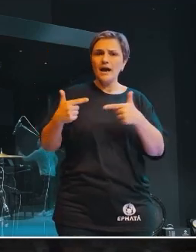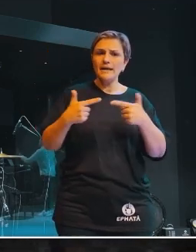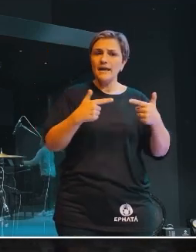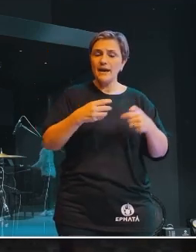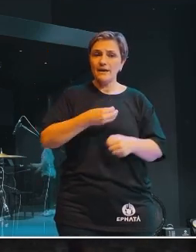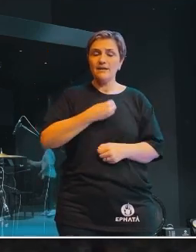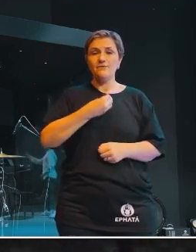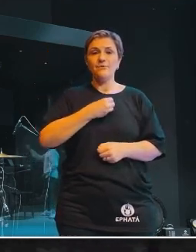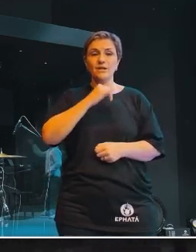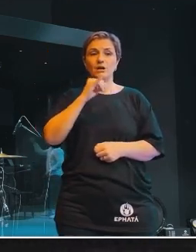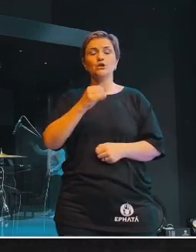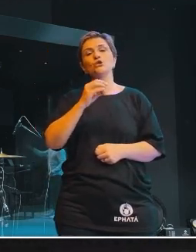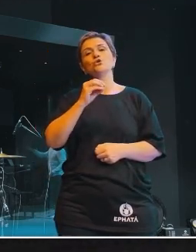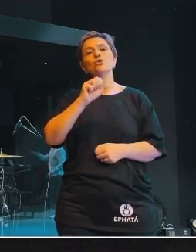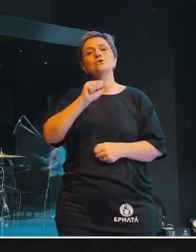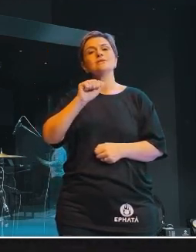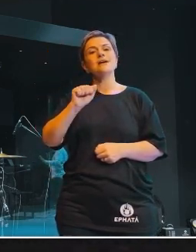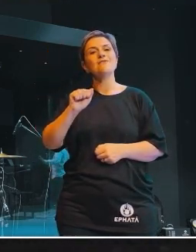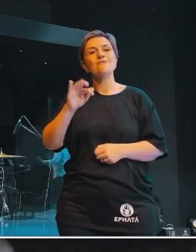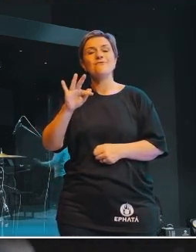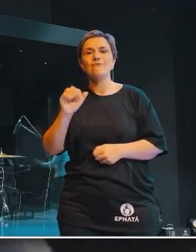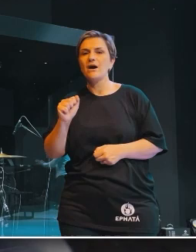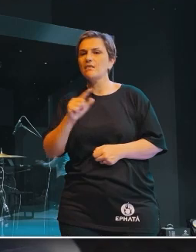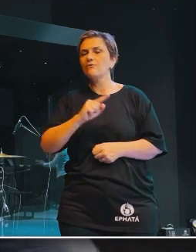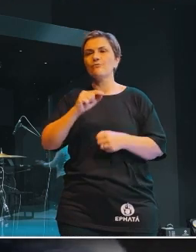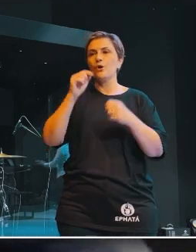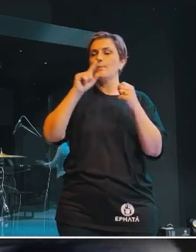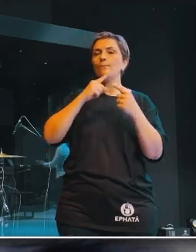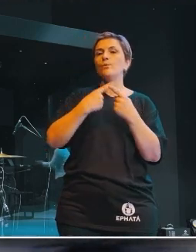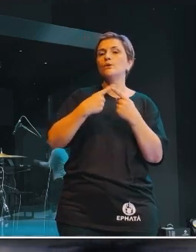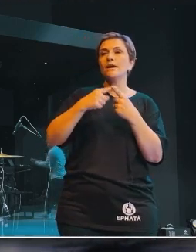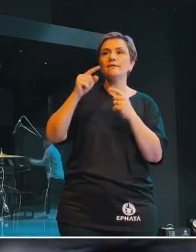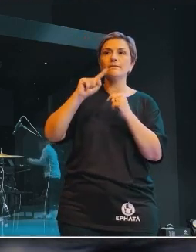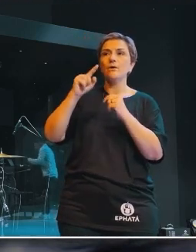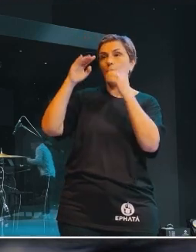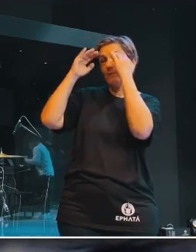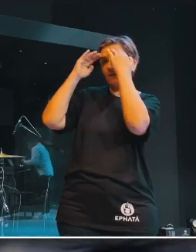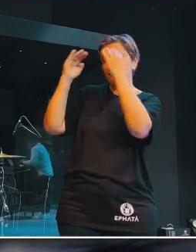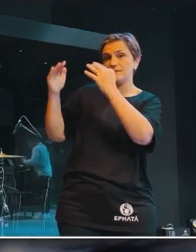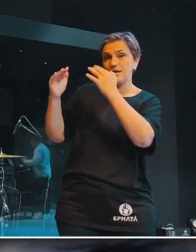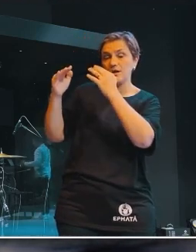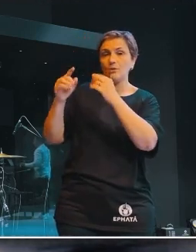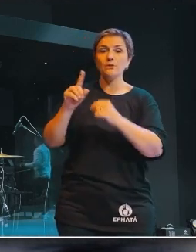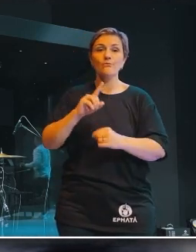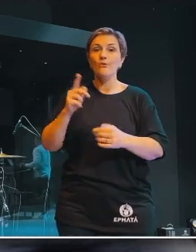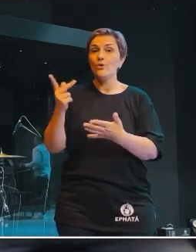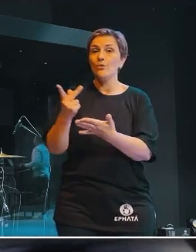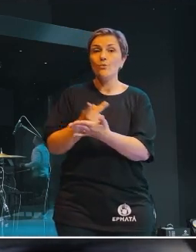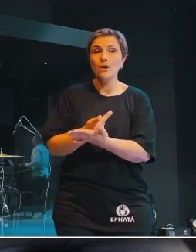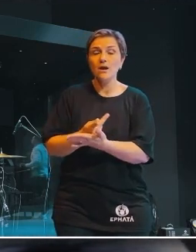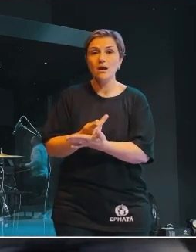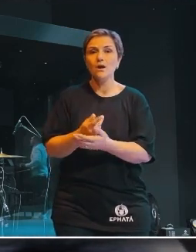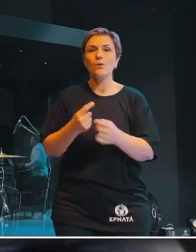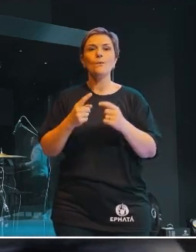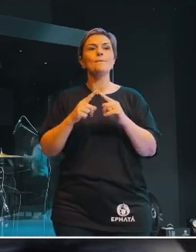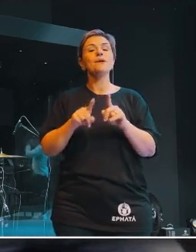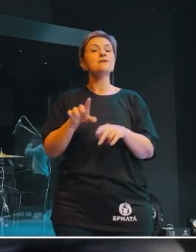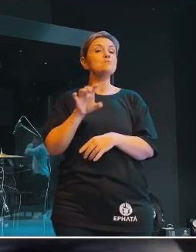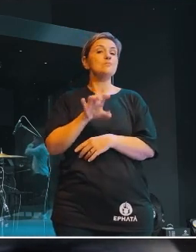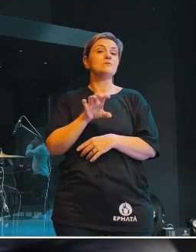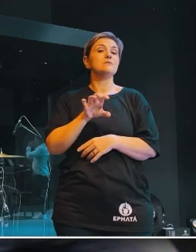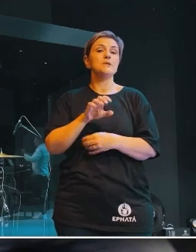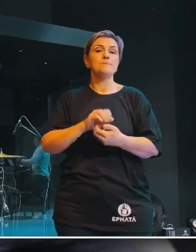vida de Josafá não foi fruto de desobediência. A guerra na vida de Josafá não foi fruto de um erro. Mesmo